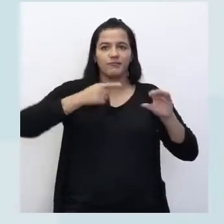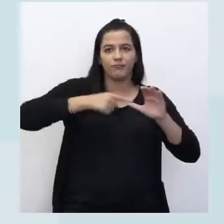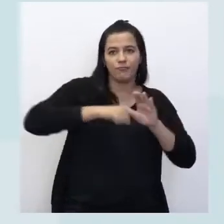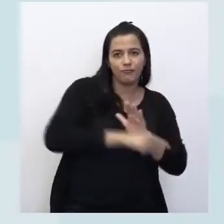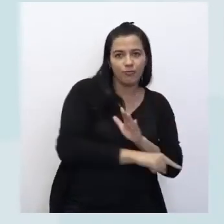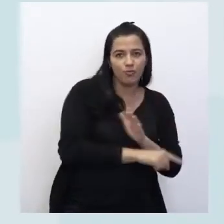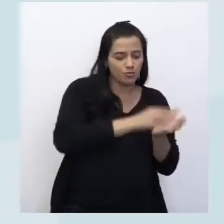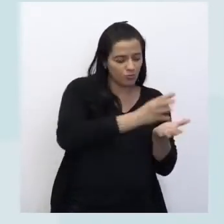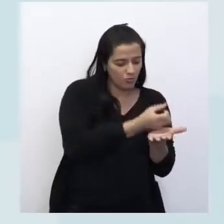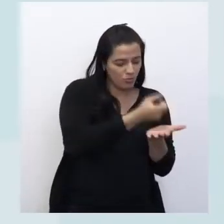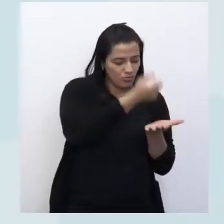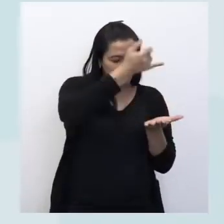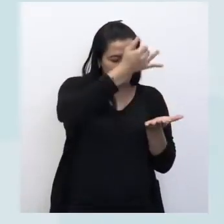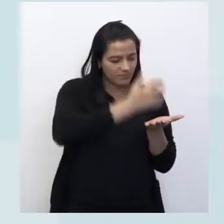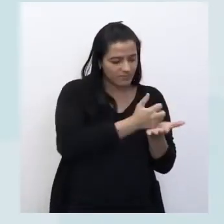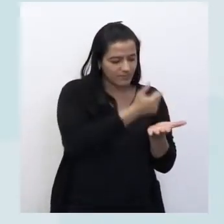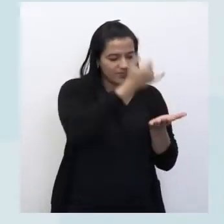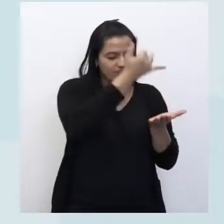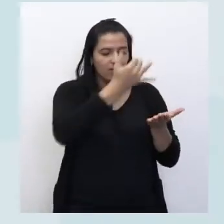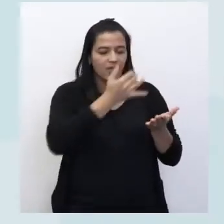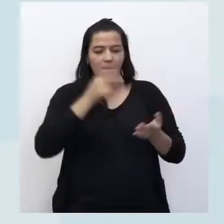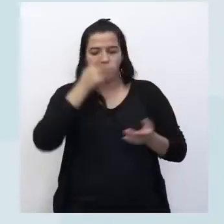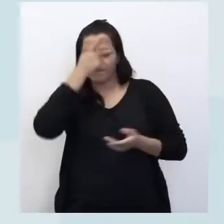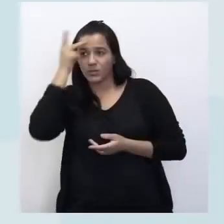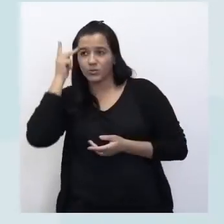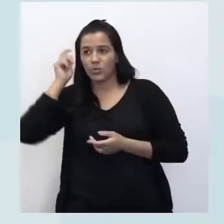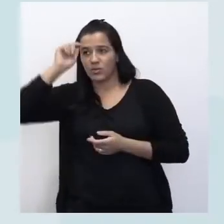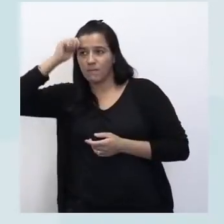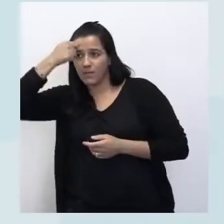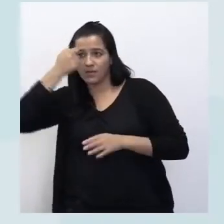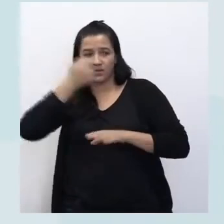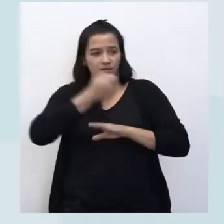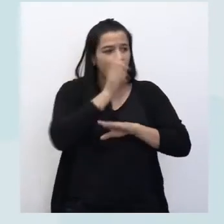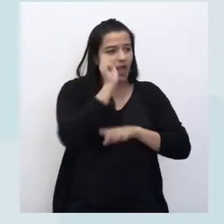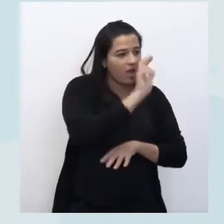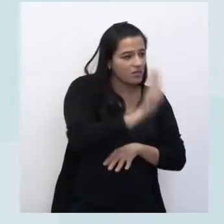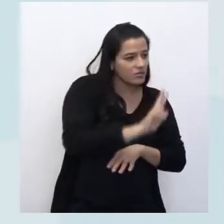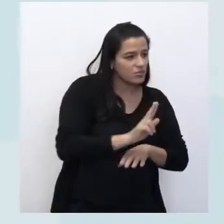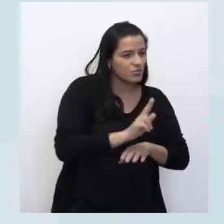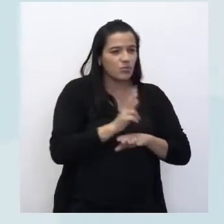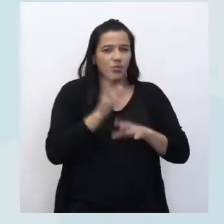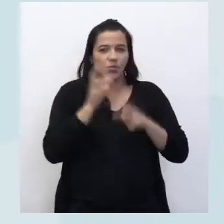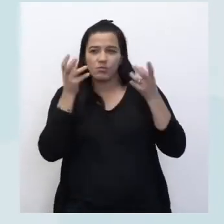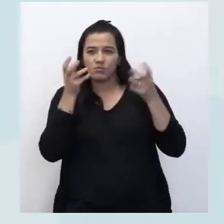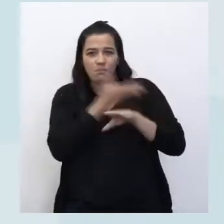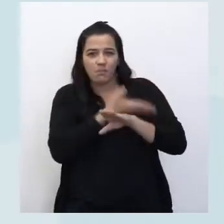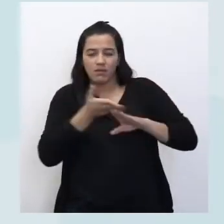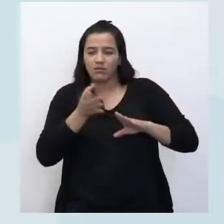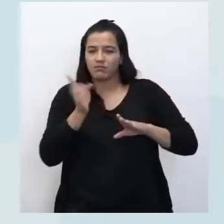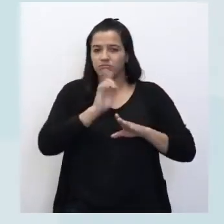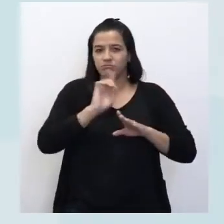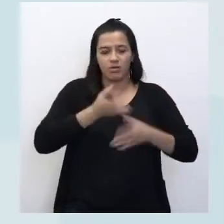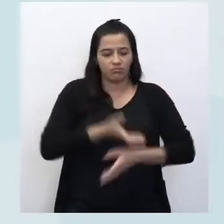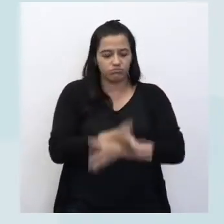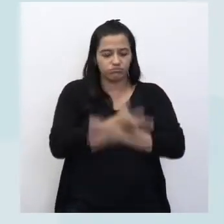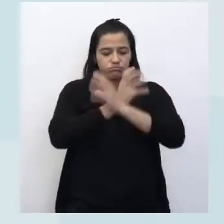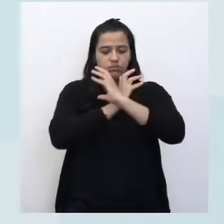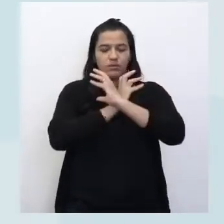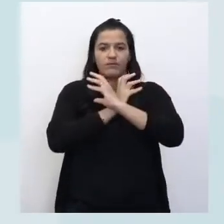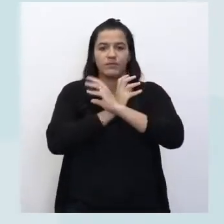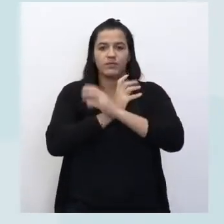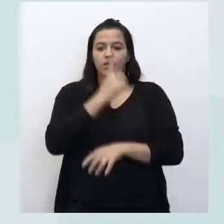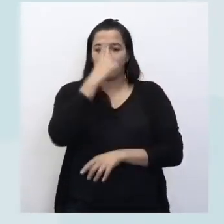poeira, nem negros, nem azuis, nem opacos, caveira. Nariz de linhas